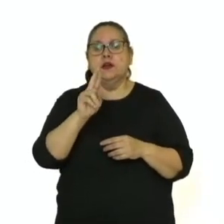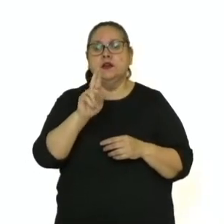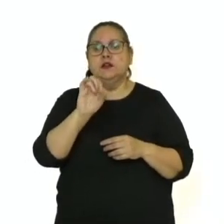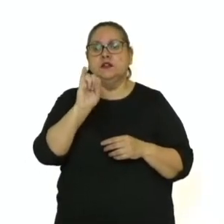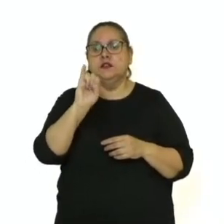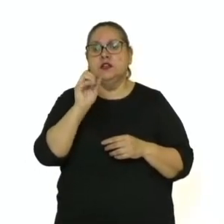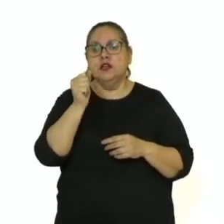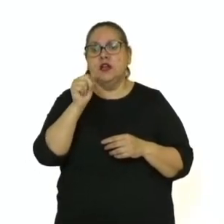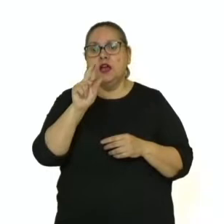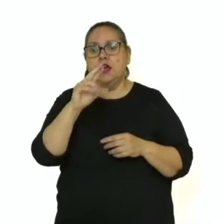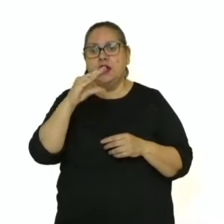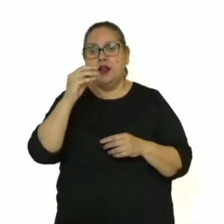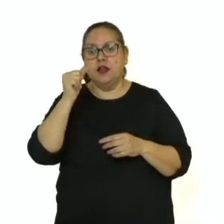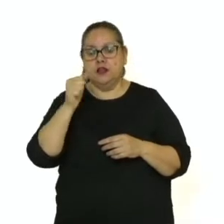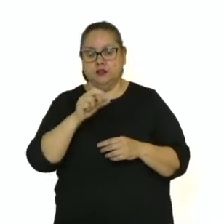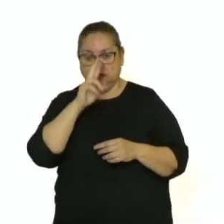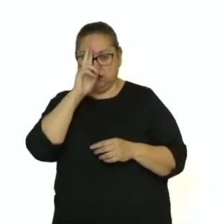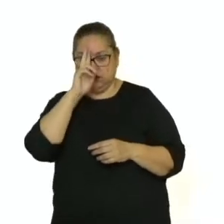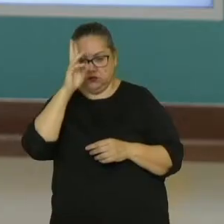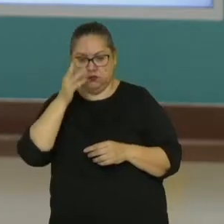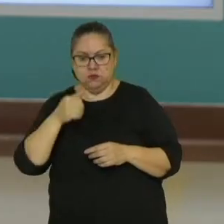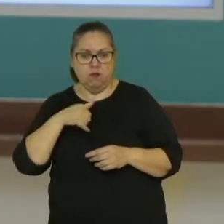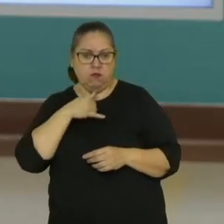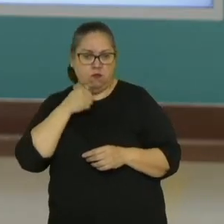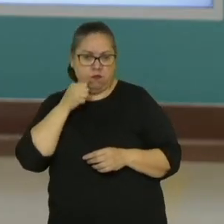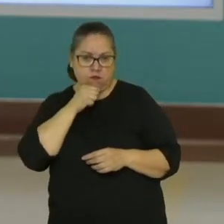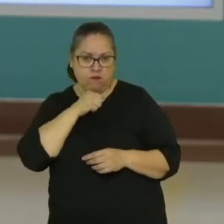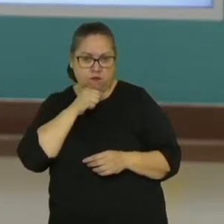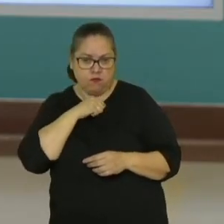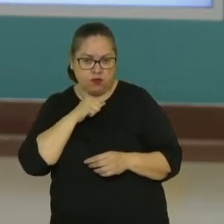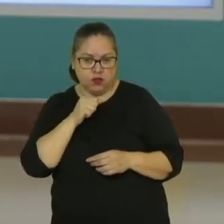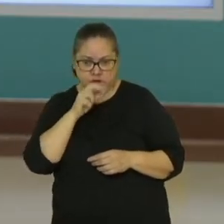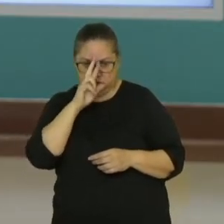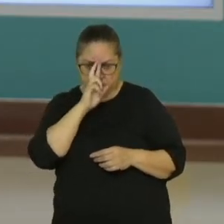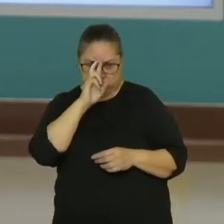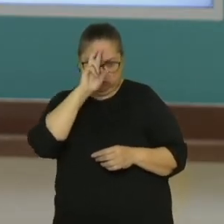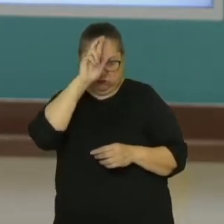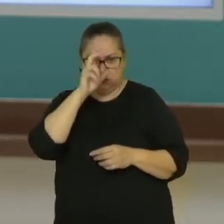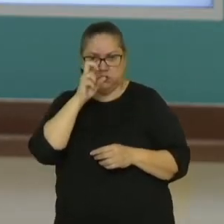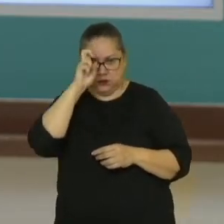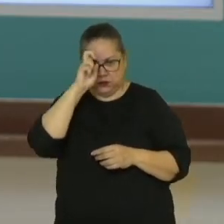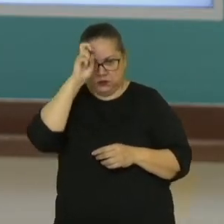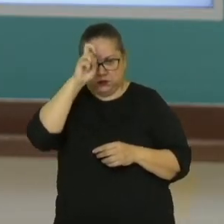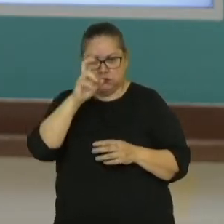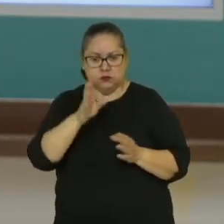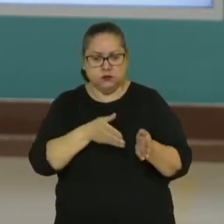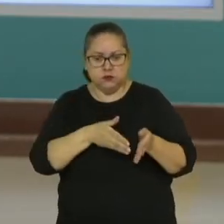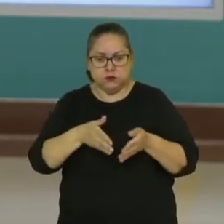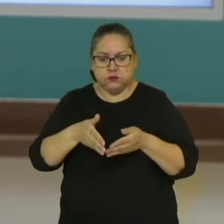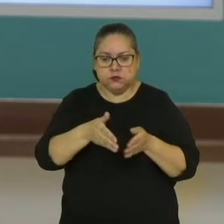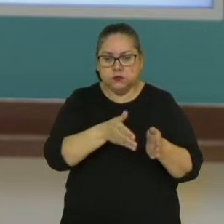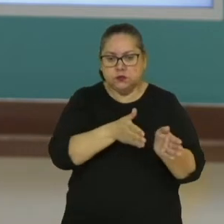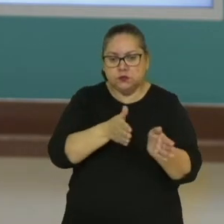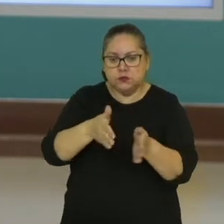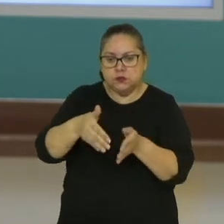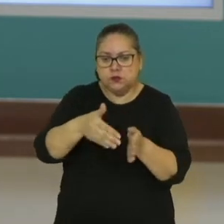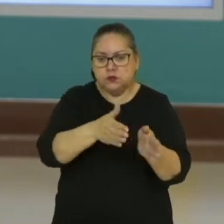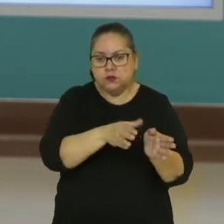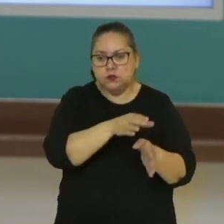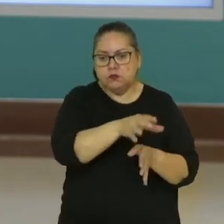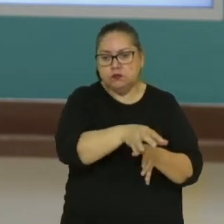esses patriarcas, senhores de mais idade, líderes inteligentes, que conduziam esses povos seminômades que viviam